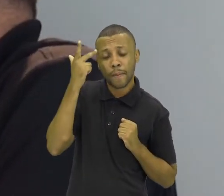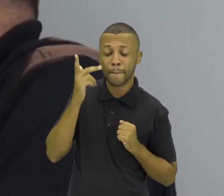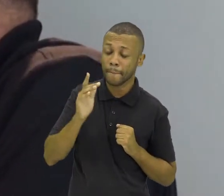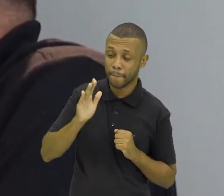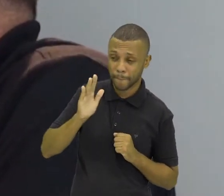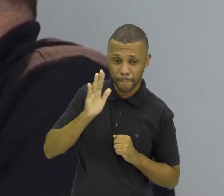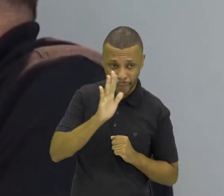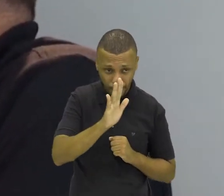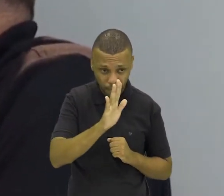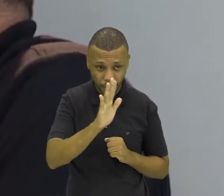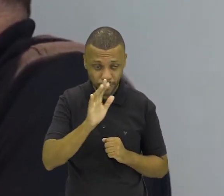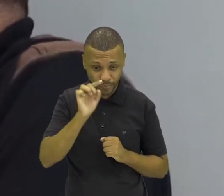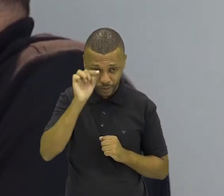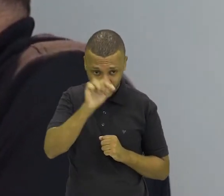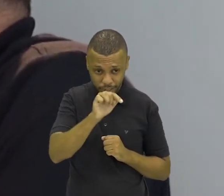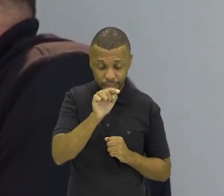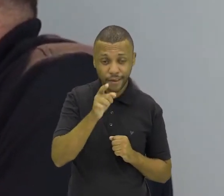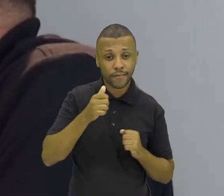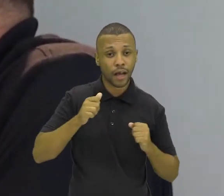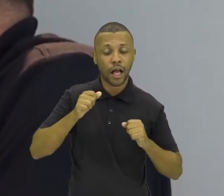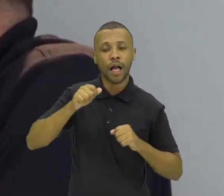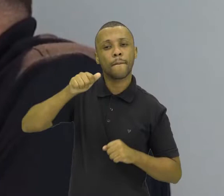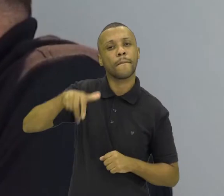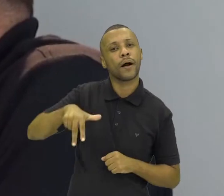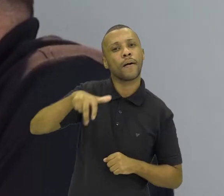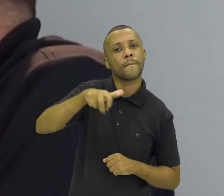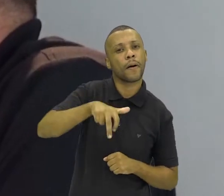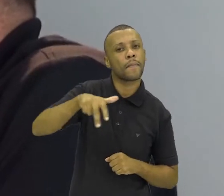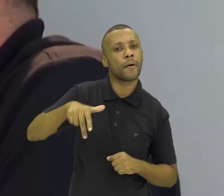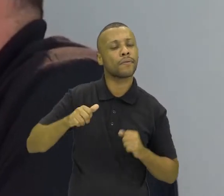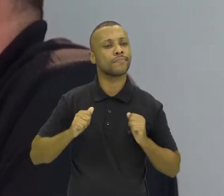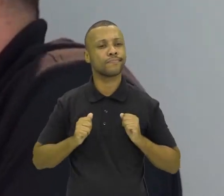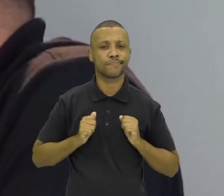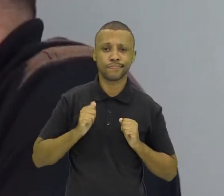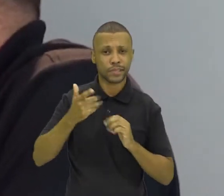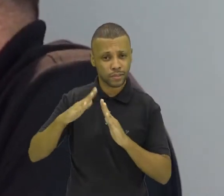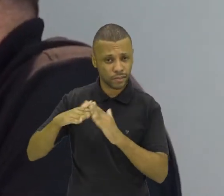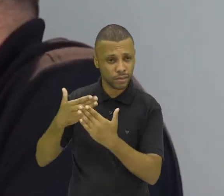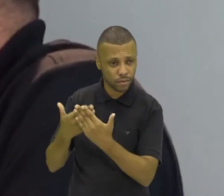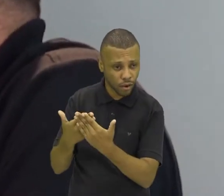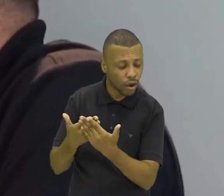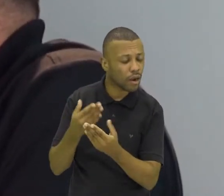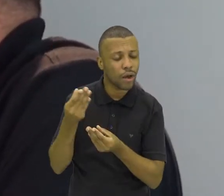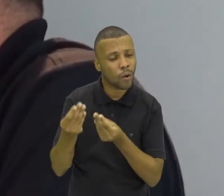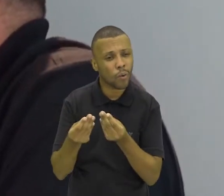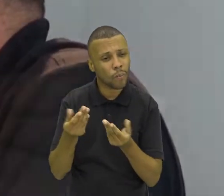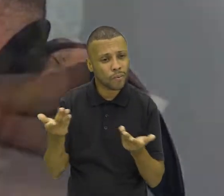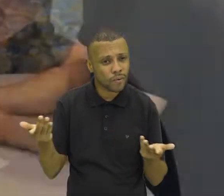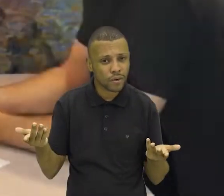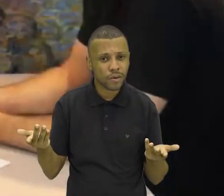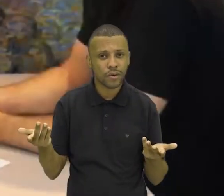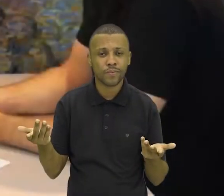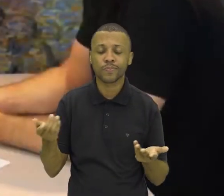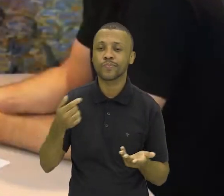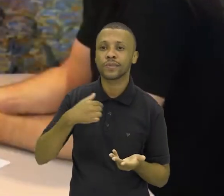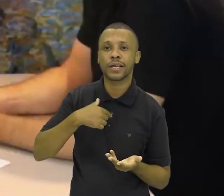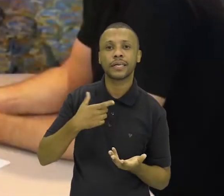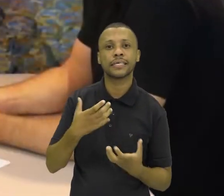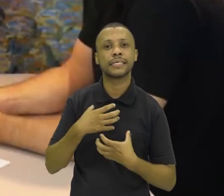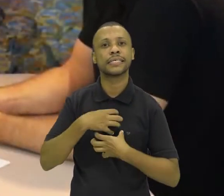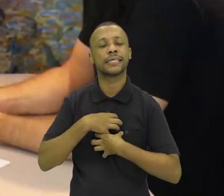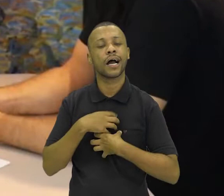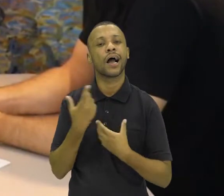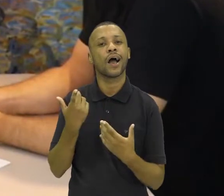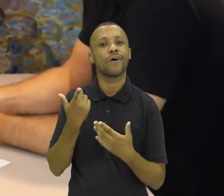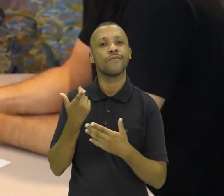Combinação. Ou seja, você estava bêbado, né? Não, assim, o que todo mundo fala. Sob efeito de... Tô bem pra...